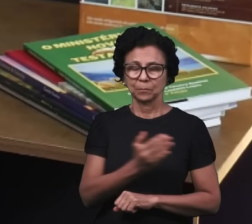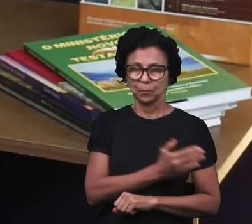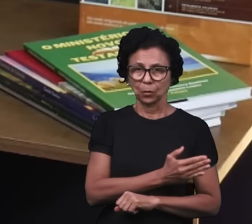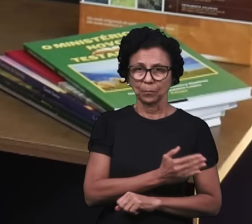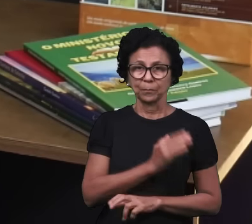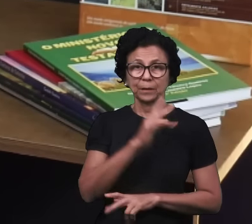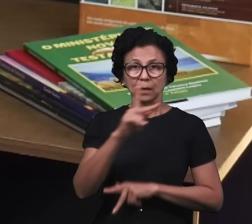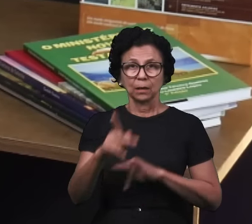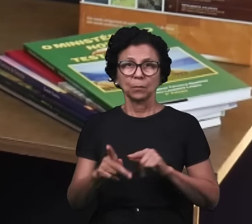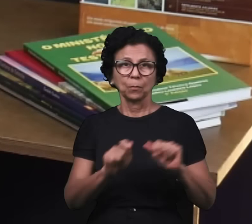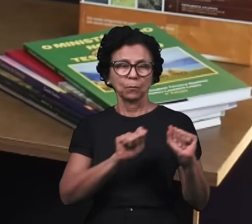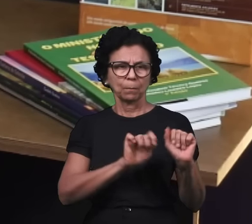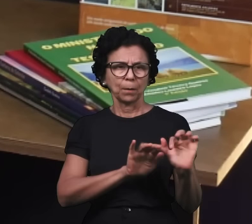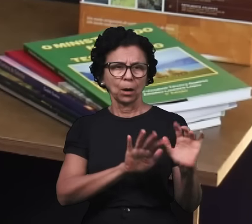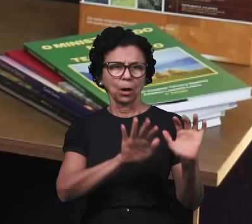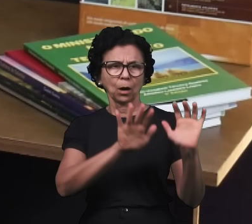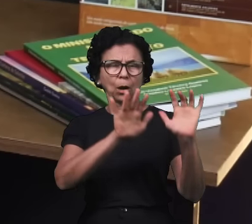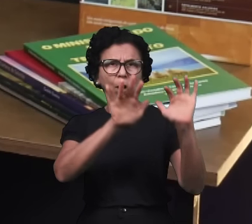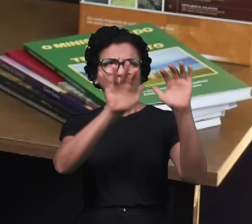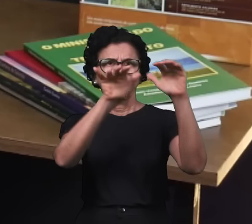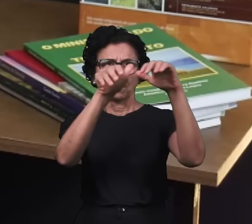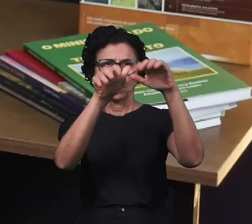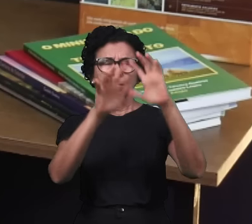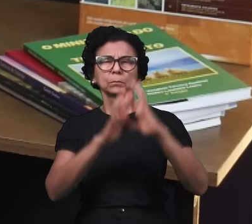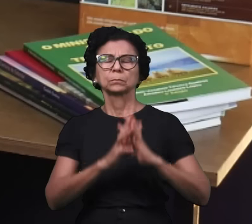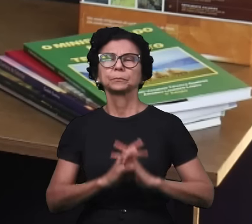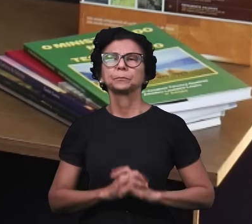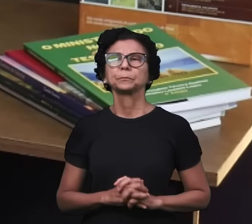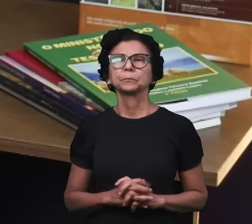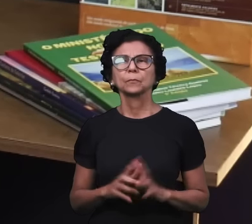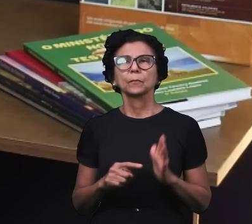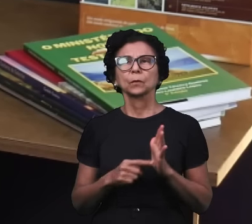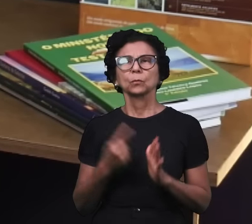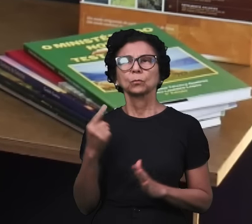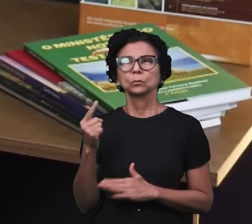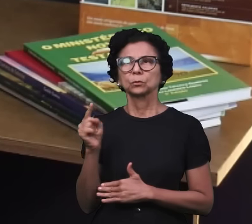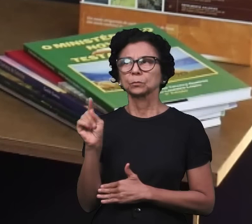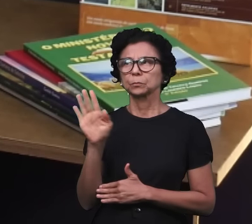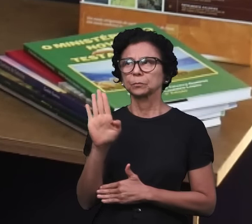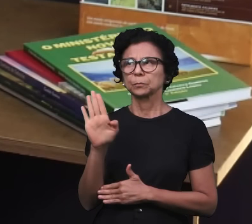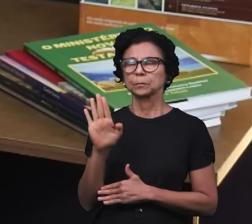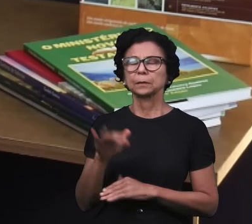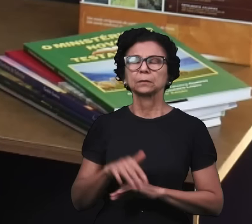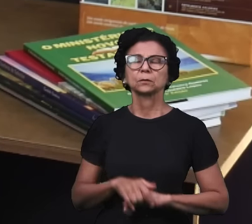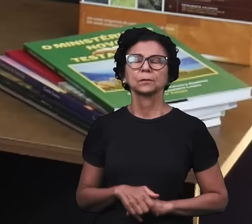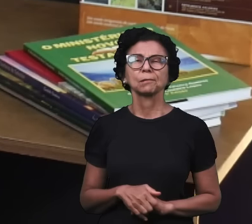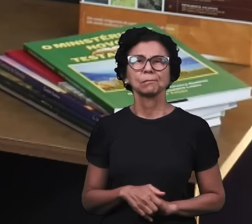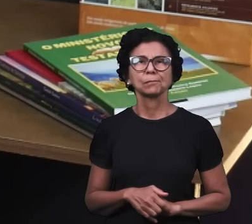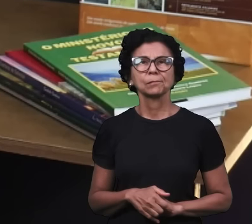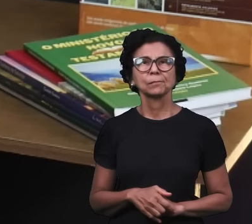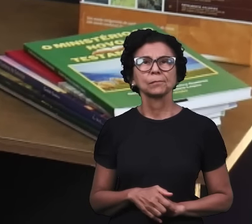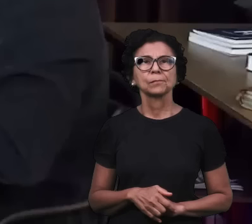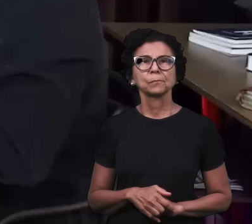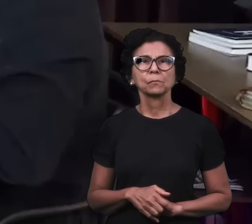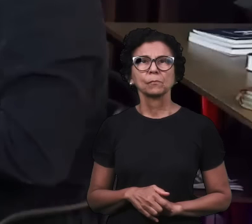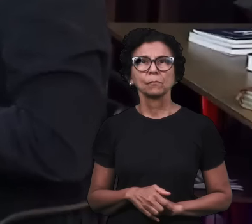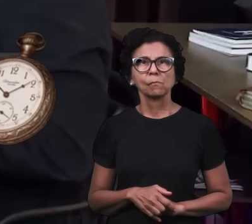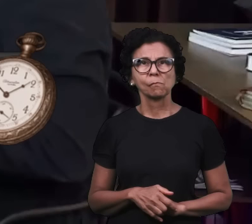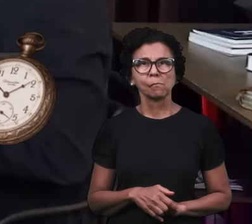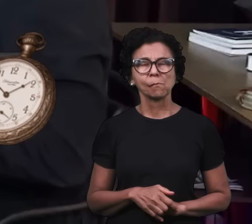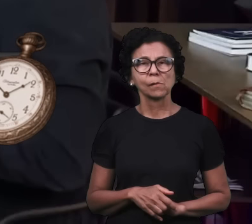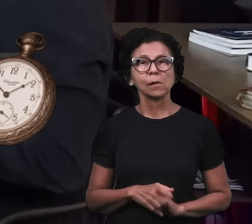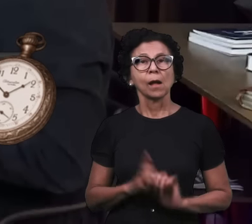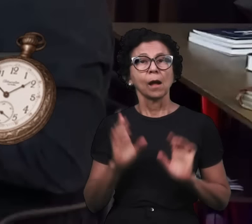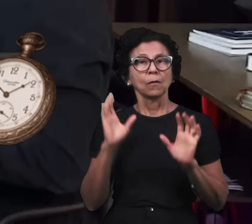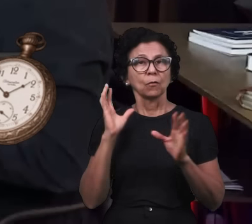gostaria até que colocasse o nosso último slide, nós vamos fechar esse episódio, porque, e aí no próximo